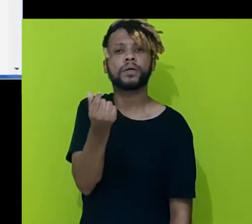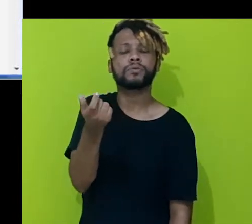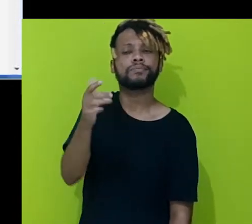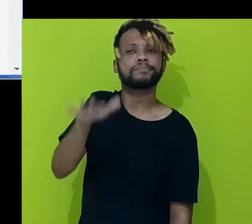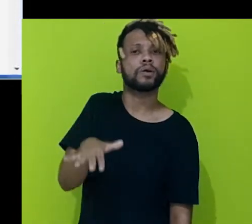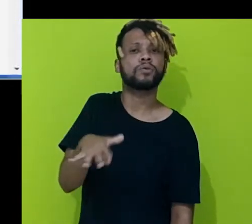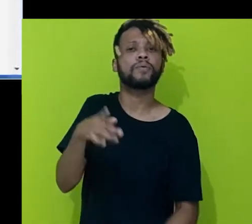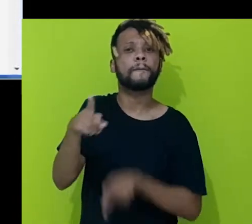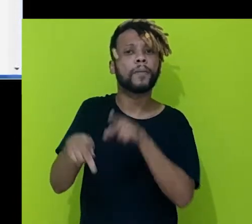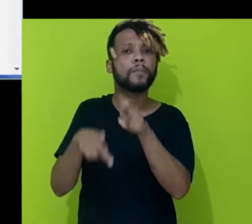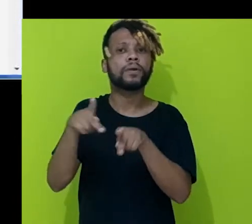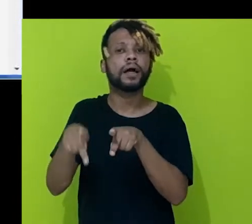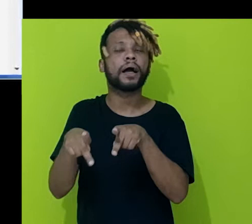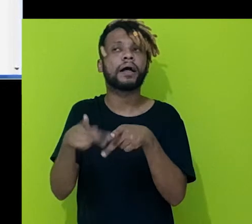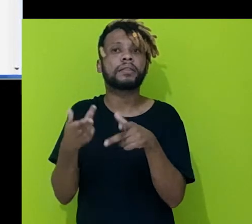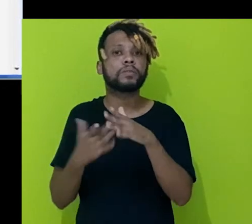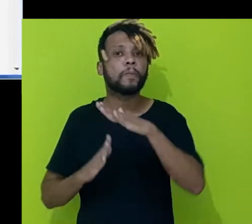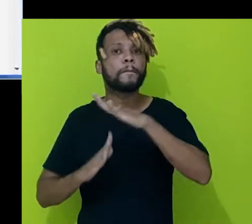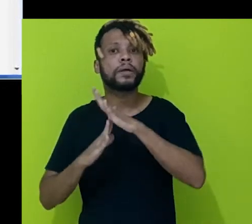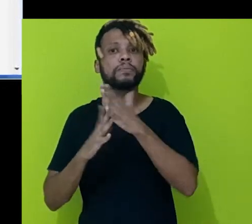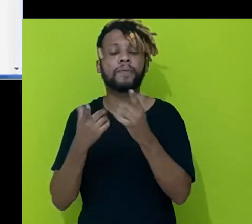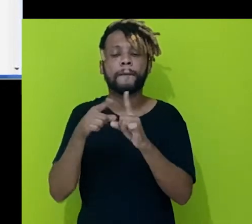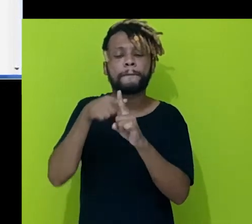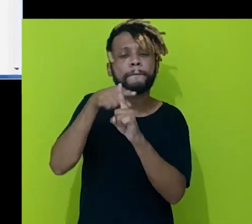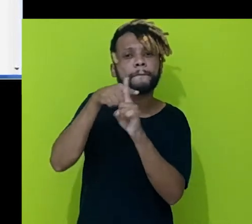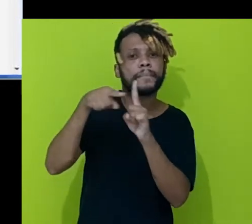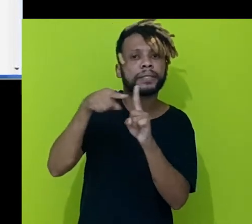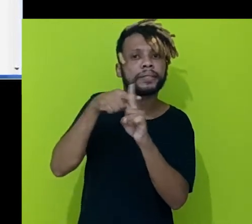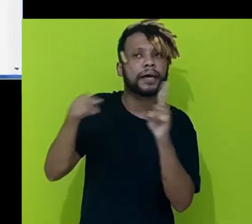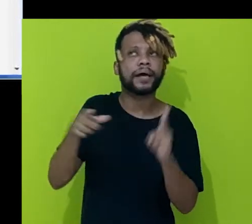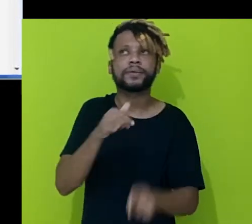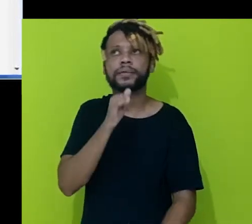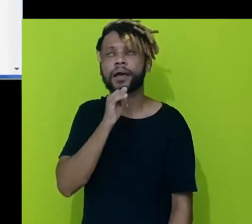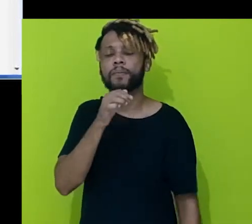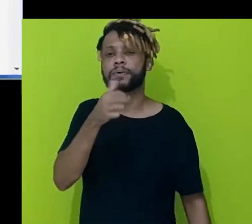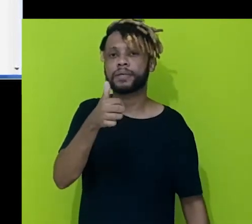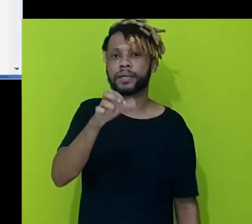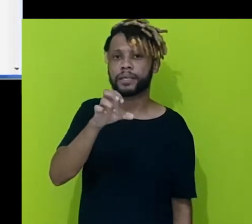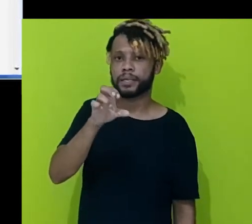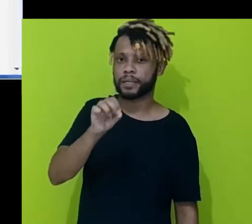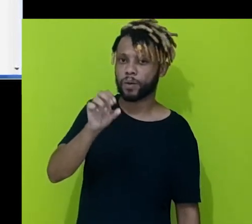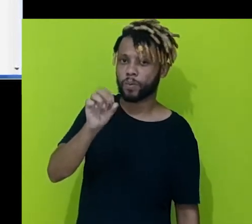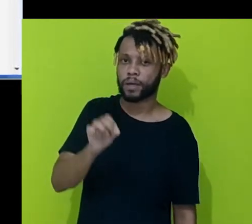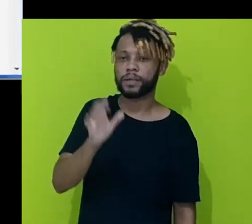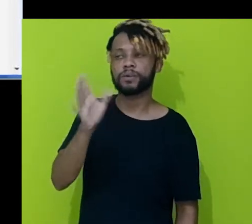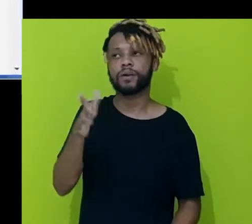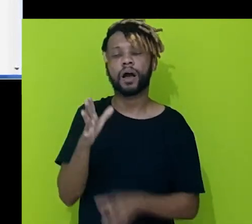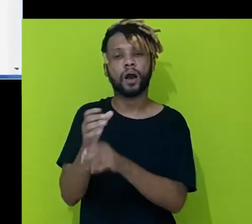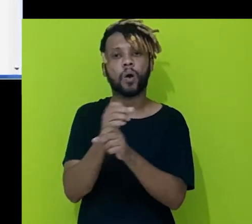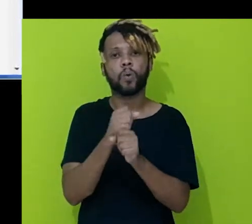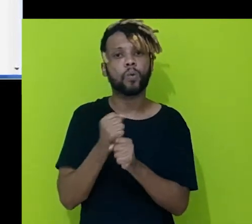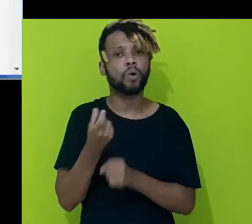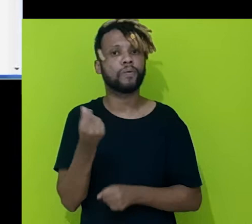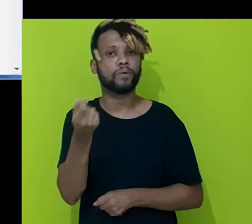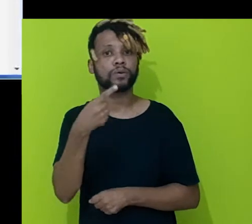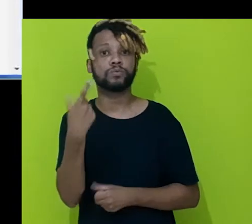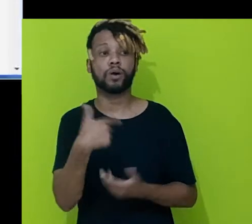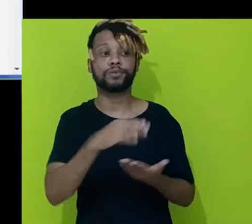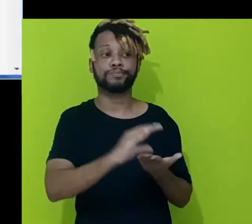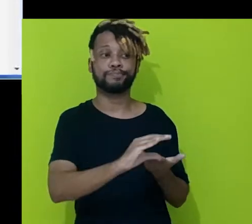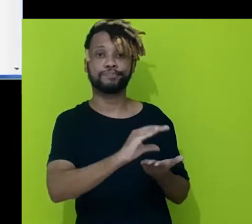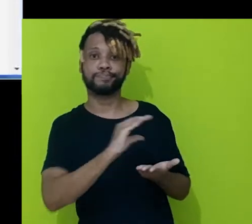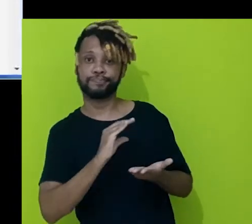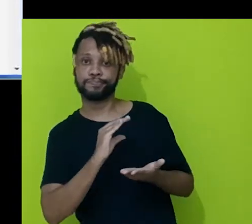que ser pelo menos meia. Então podemos botar R$7,50. Ele já calcula o valor que nós receberíamos com